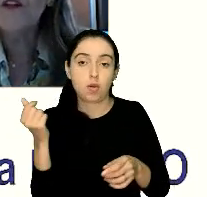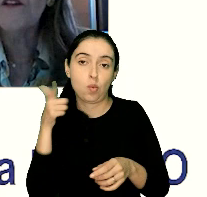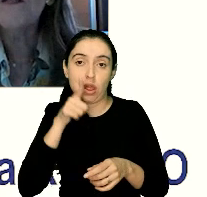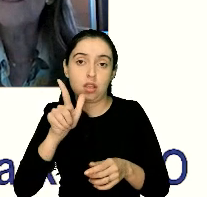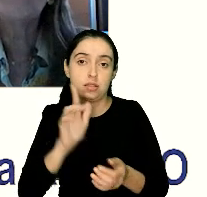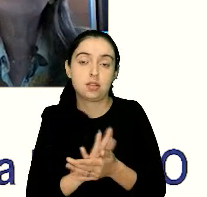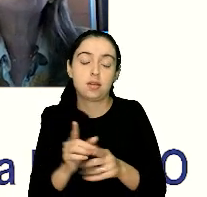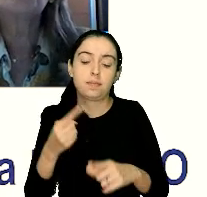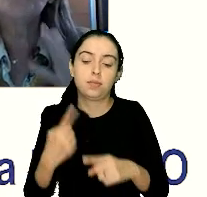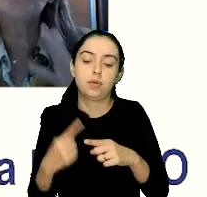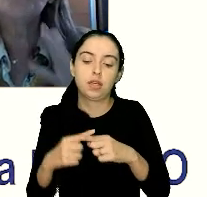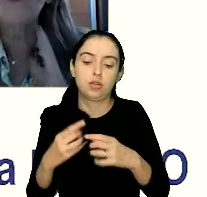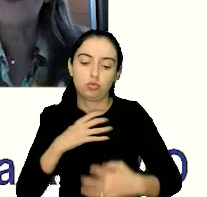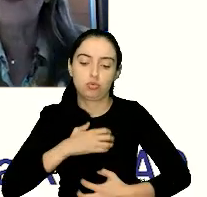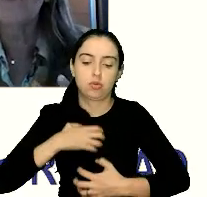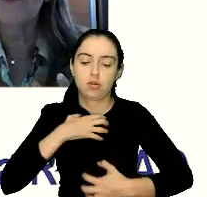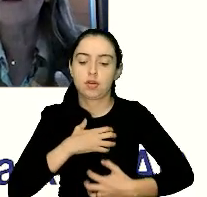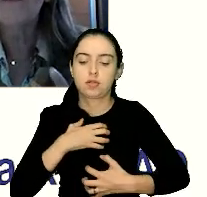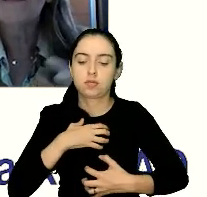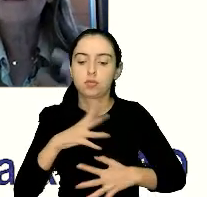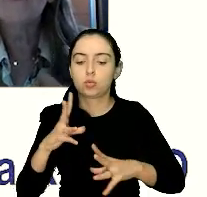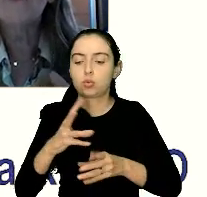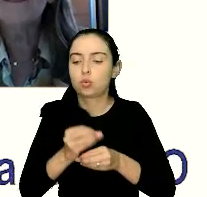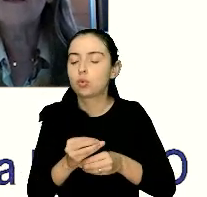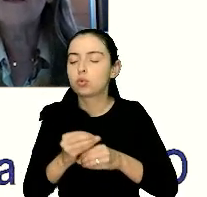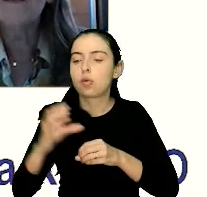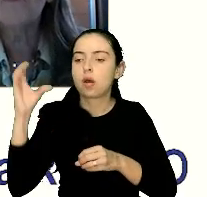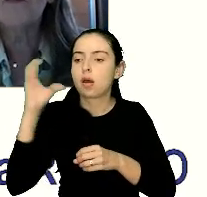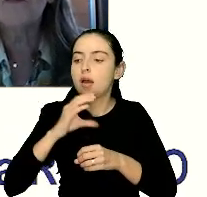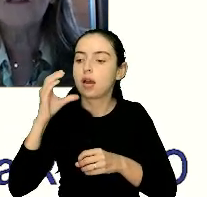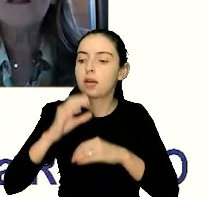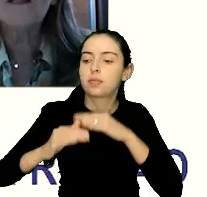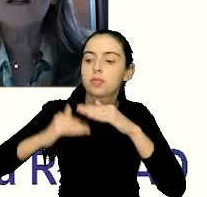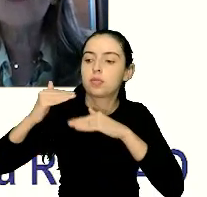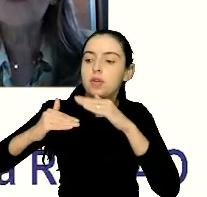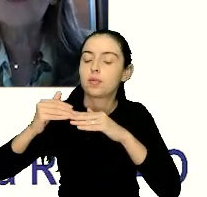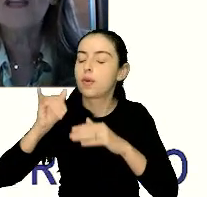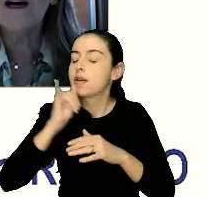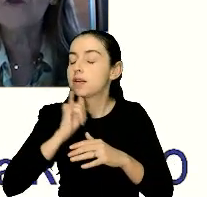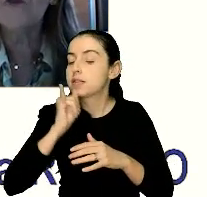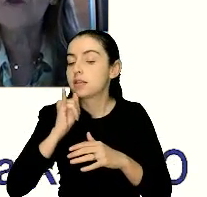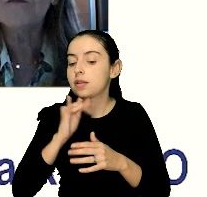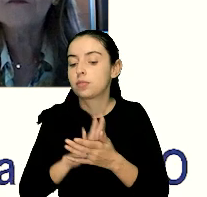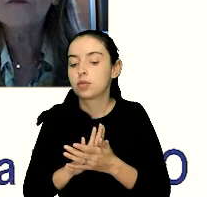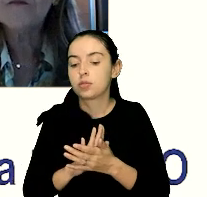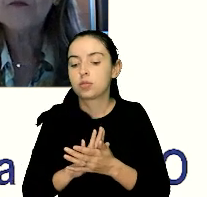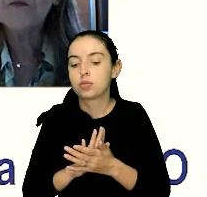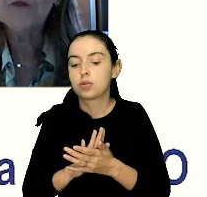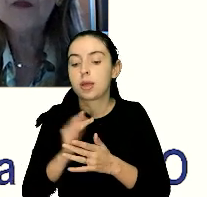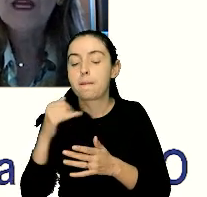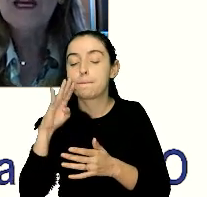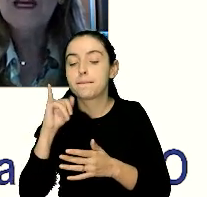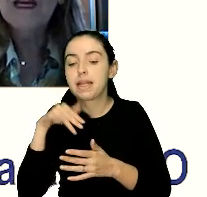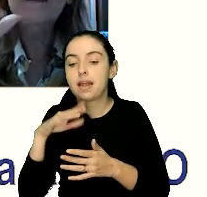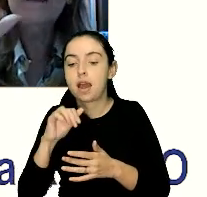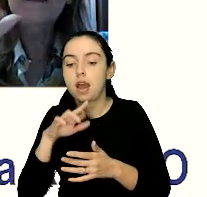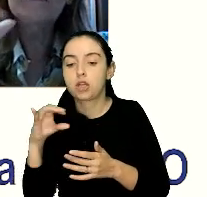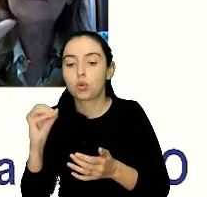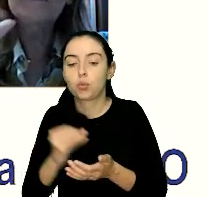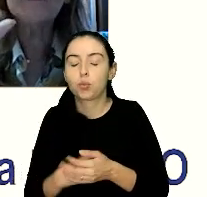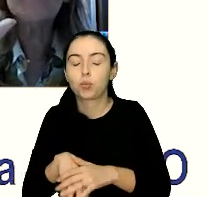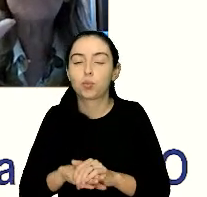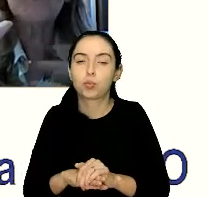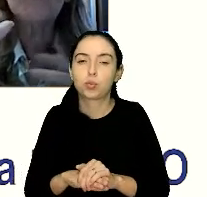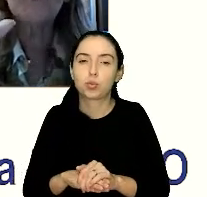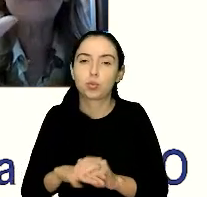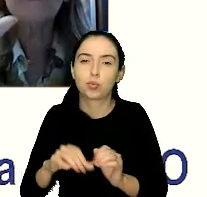nosso organismo, ele é todo rítmico, né? Dando um exemplo aqui para vocês, ele é todo binário, né?